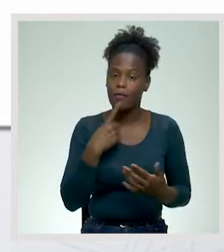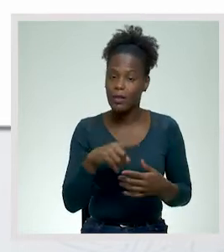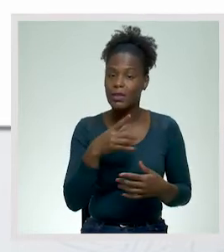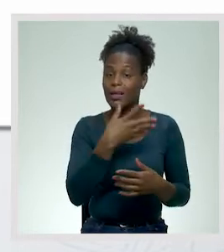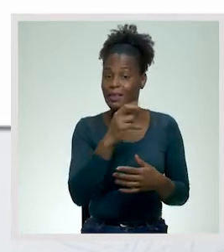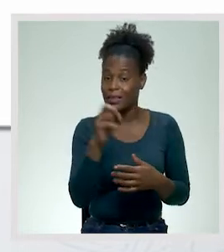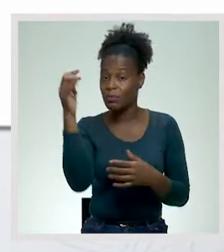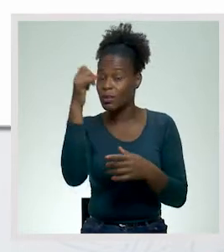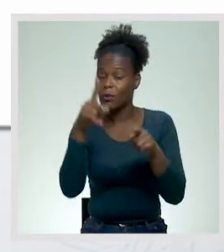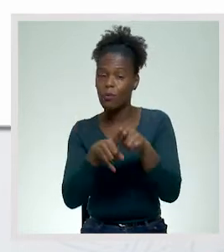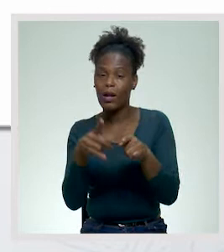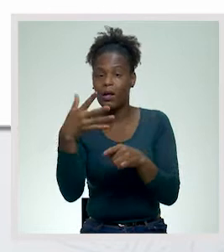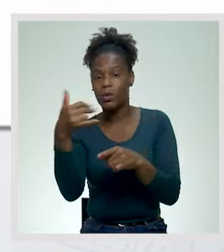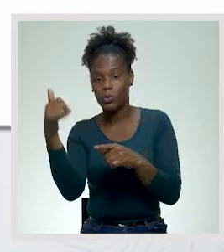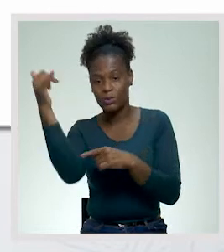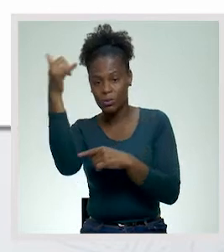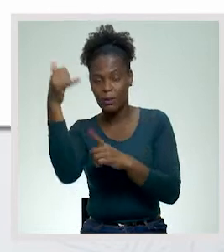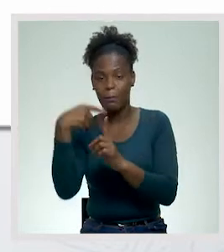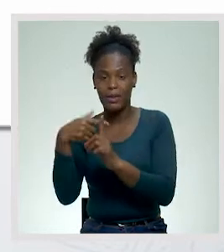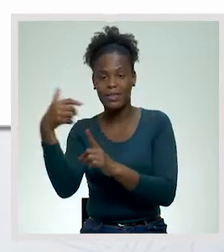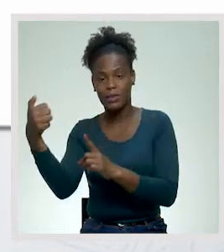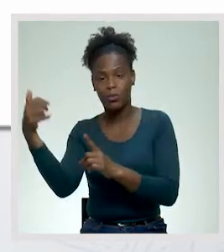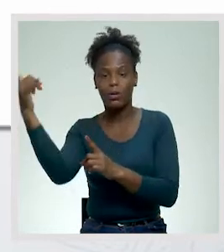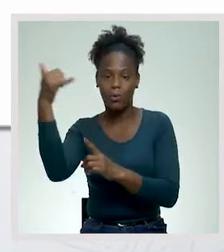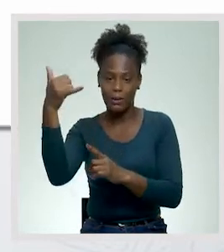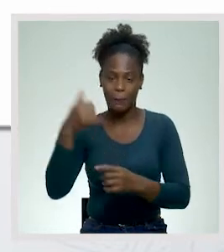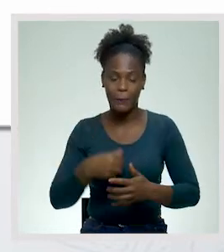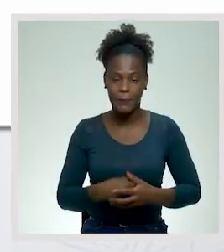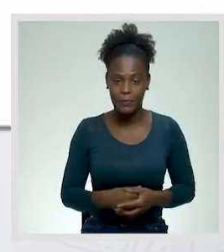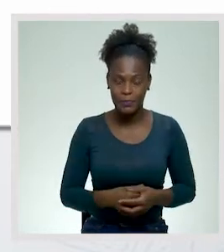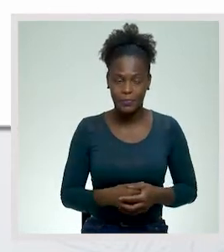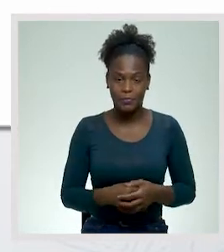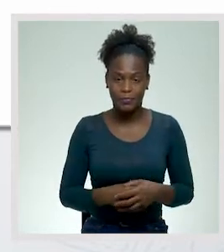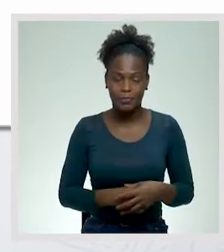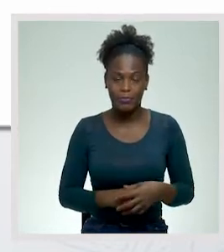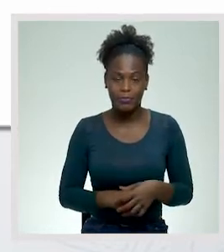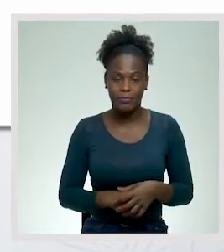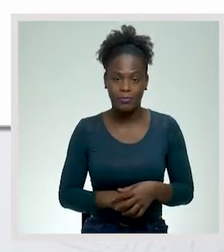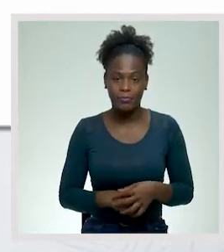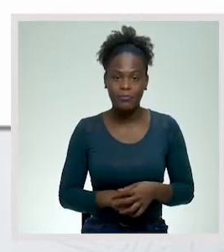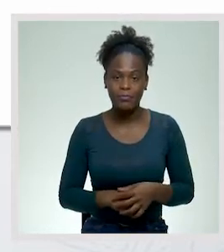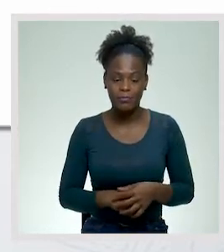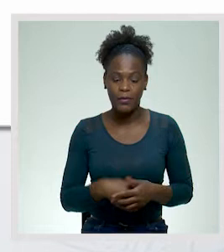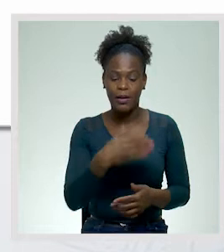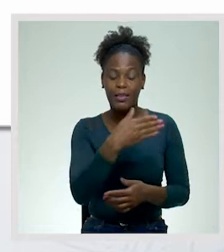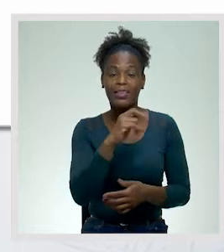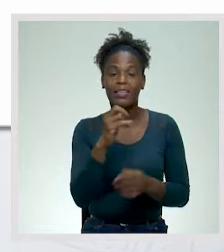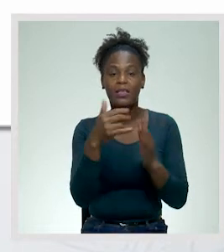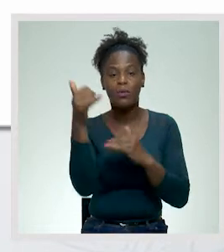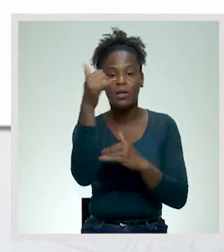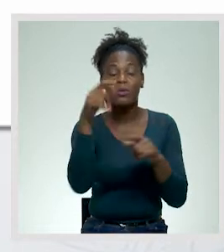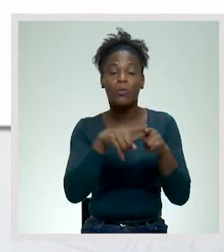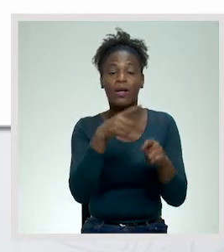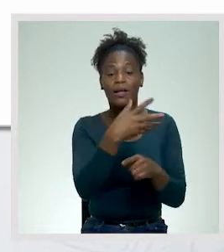quadrado é igual a 12 ao quadrado mais 5 ao quadrado. 3 ao quadrado, 13